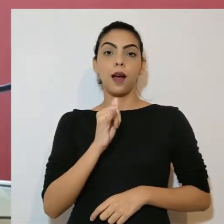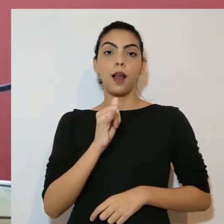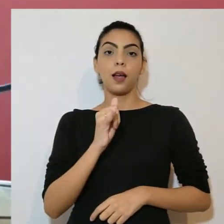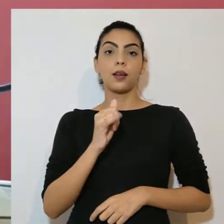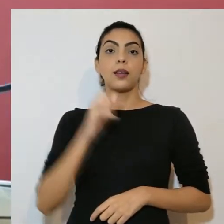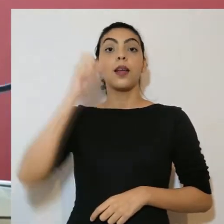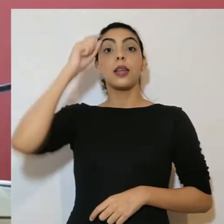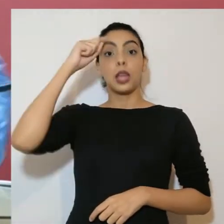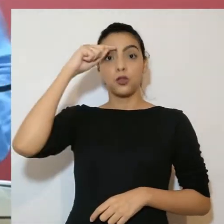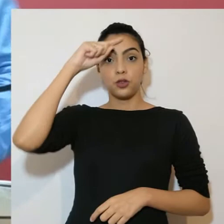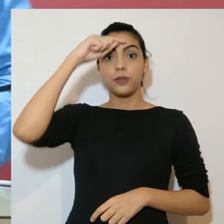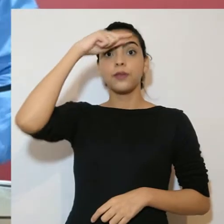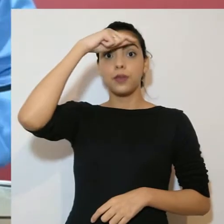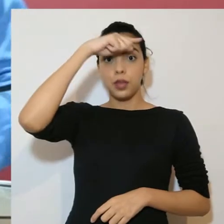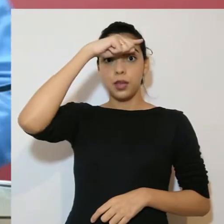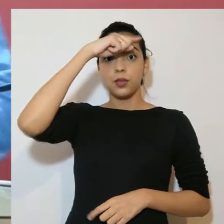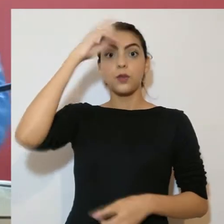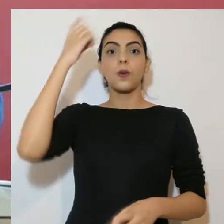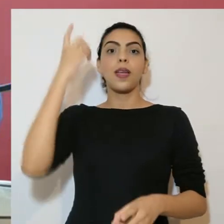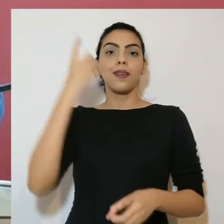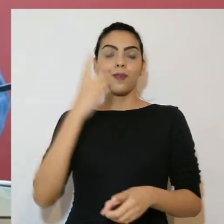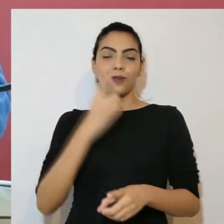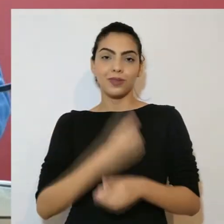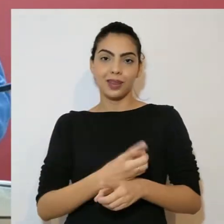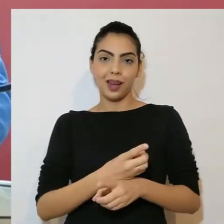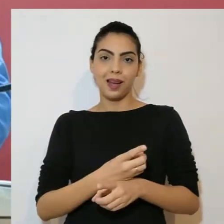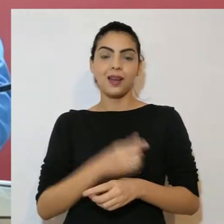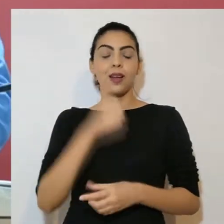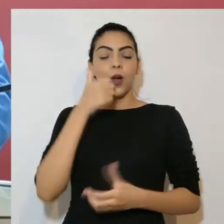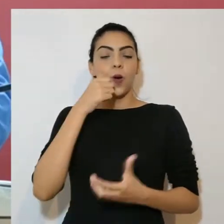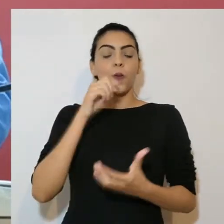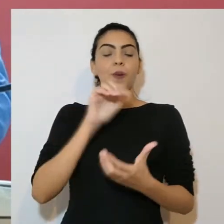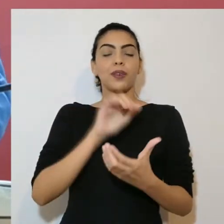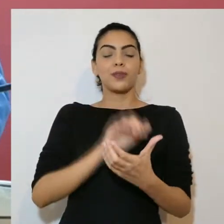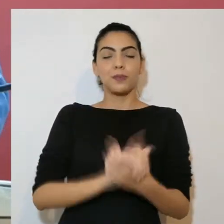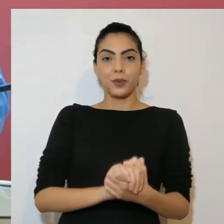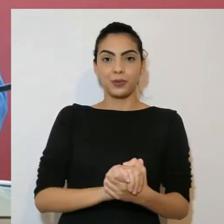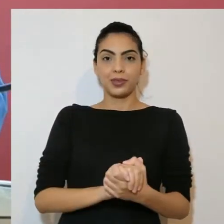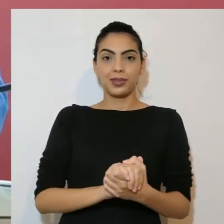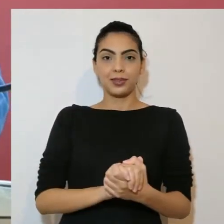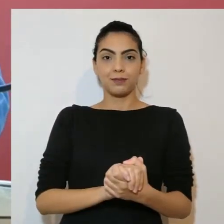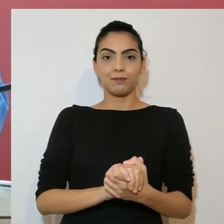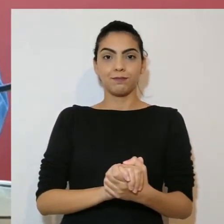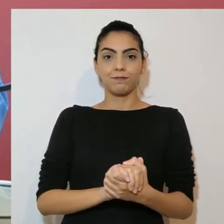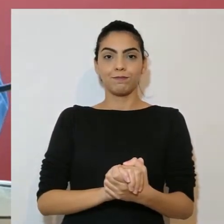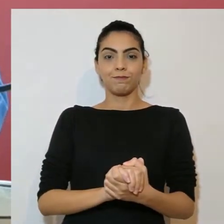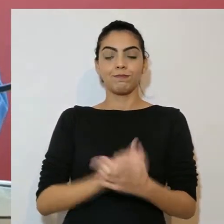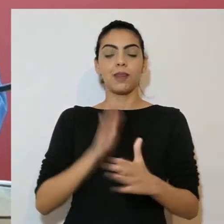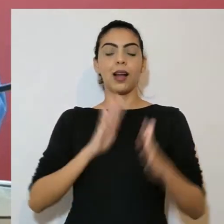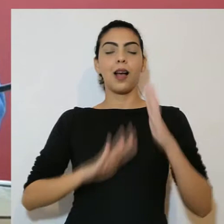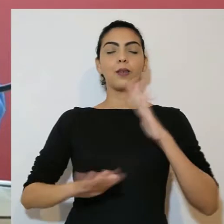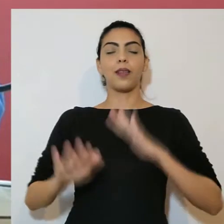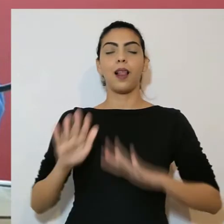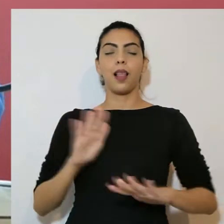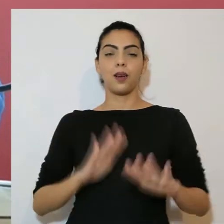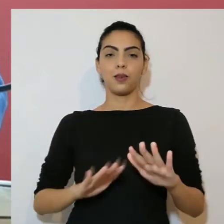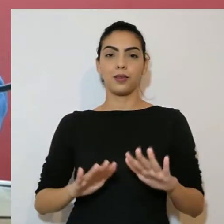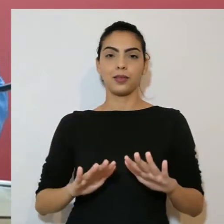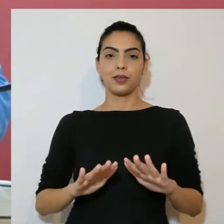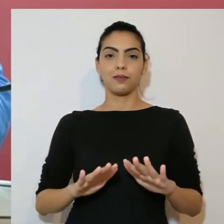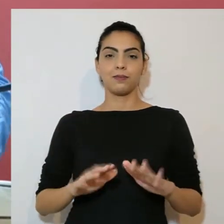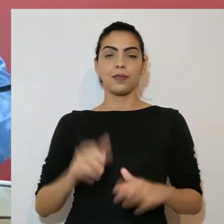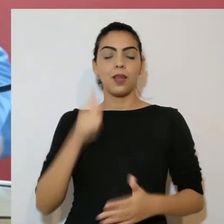coisa muito séria, que é difícil encontrar uma esposa